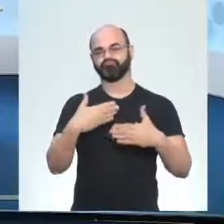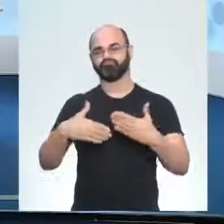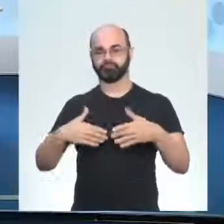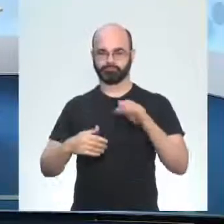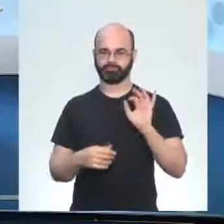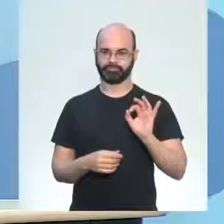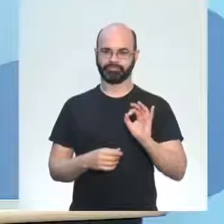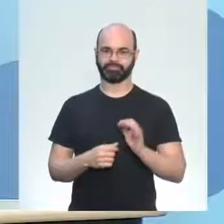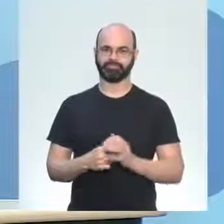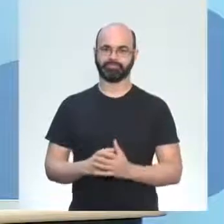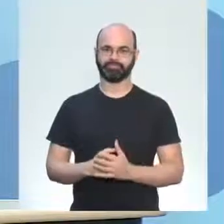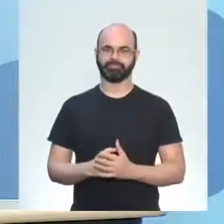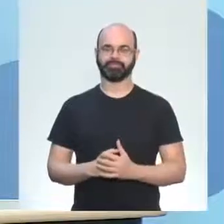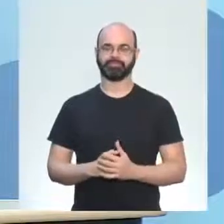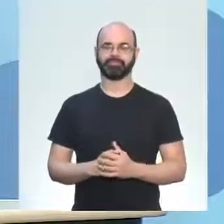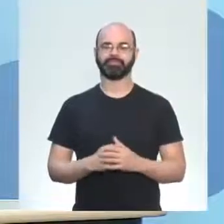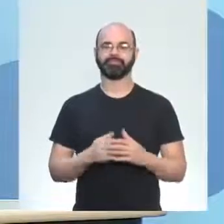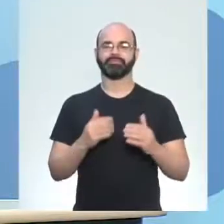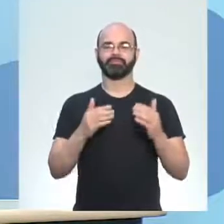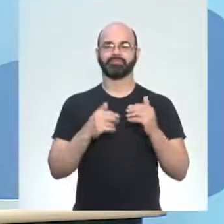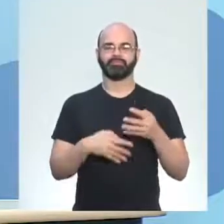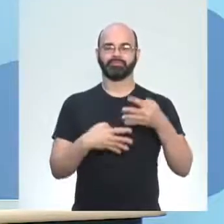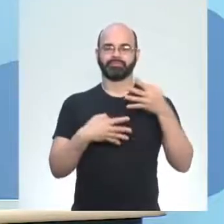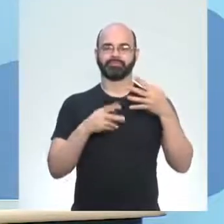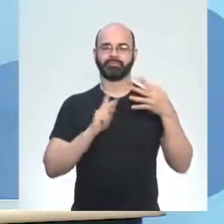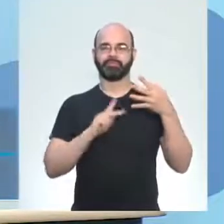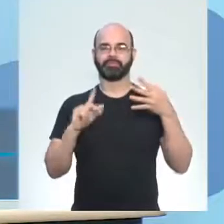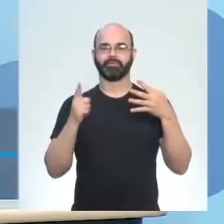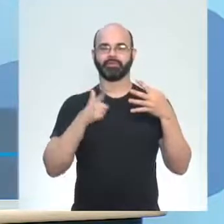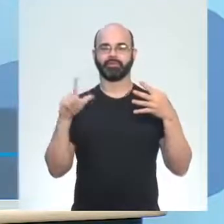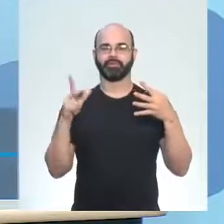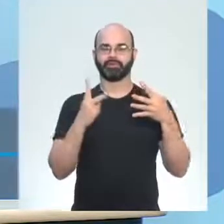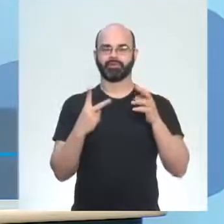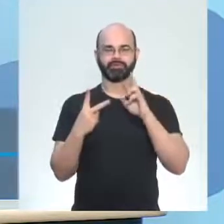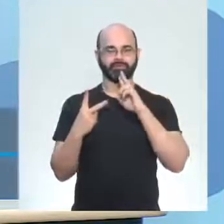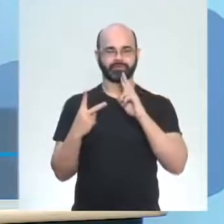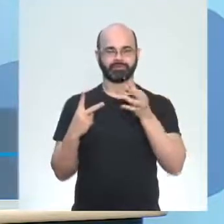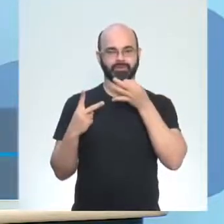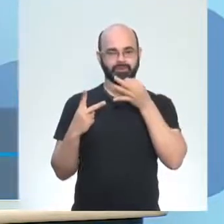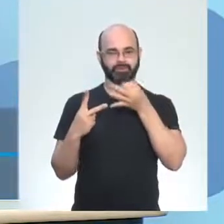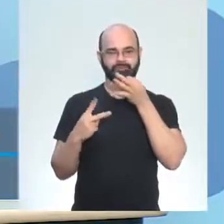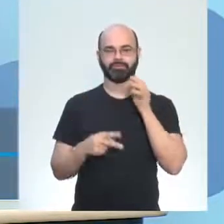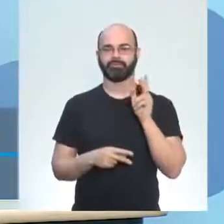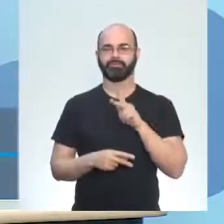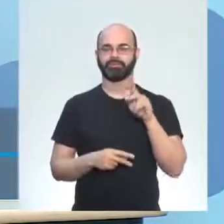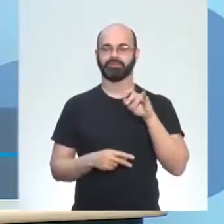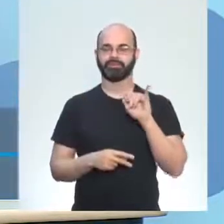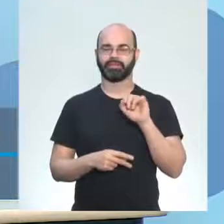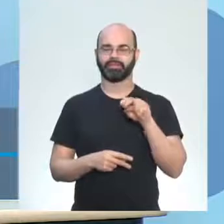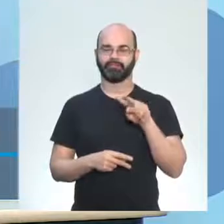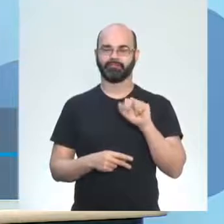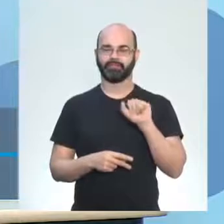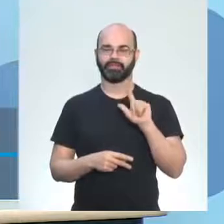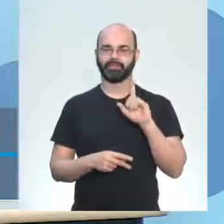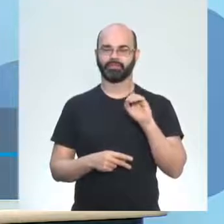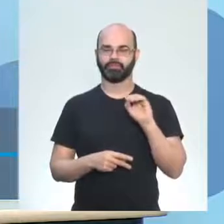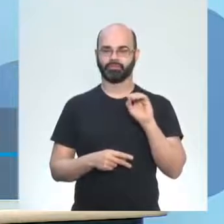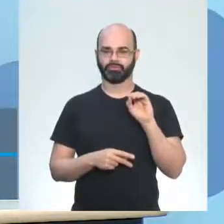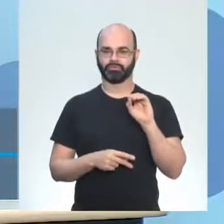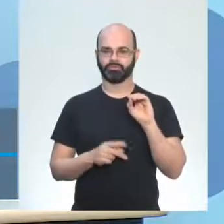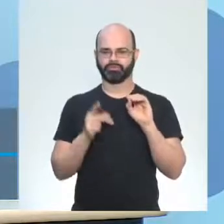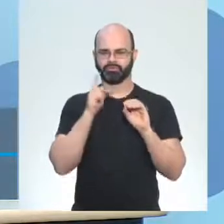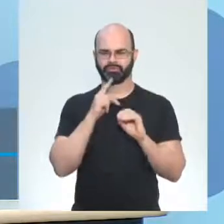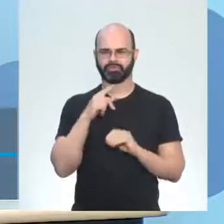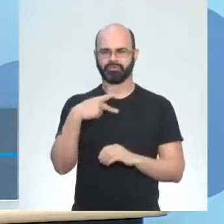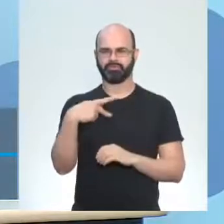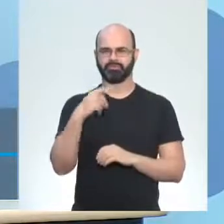Isso mesmo. Antes eu queria... 2 professores comentaram aqui, achei interessante. O primeiro, o professor Nivaldo colocou assim... A resolução do